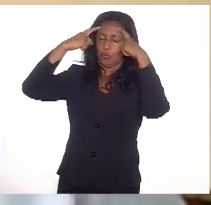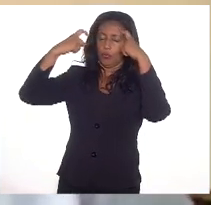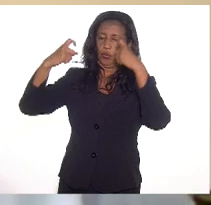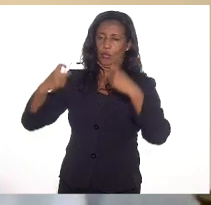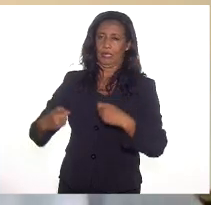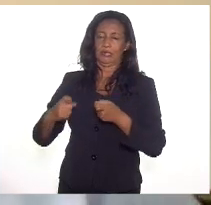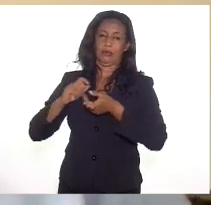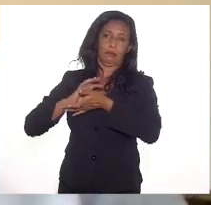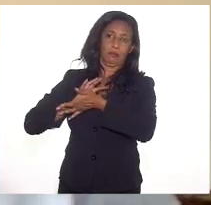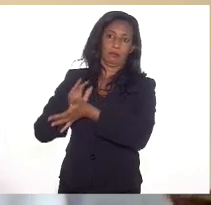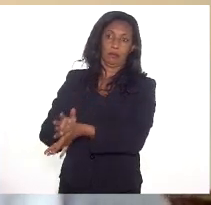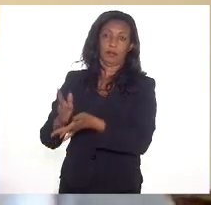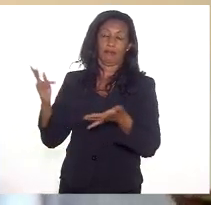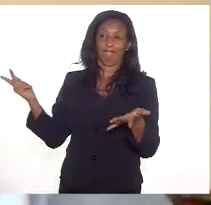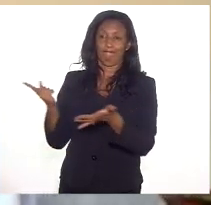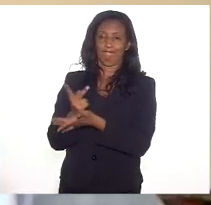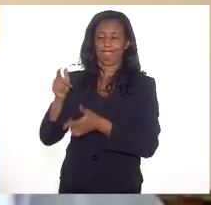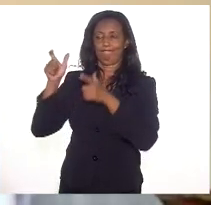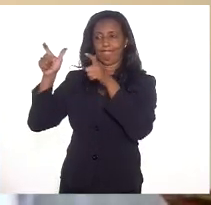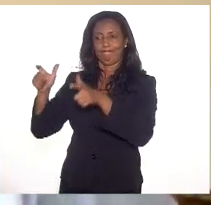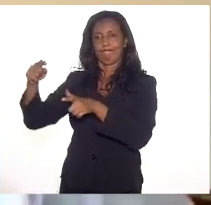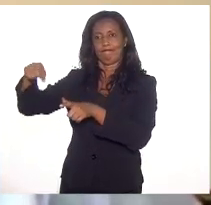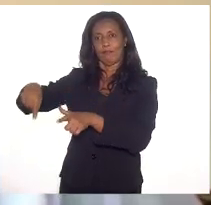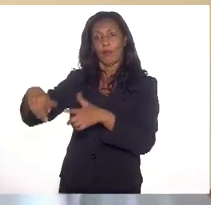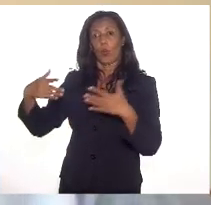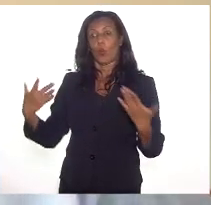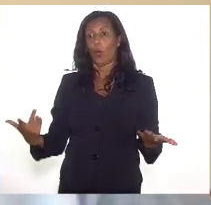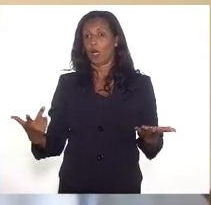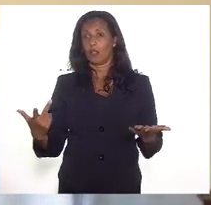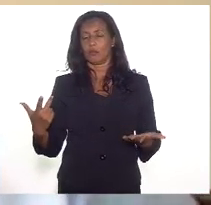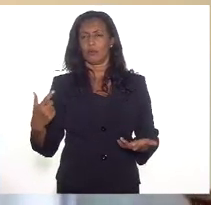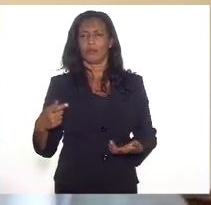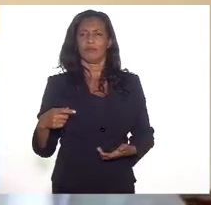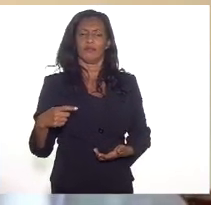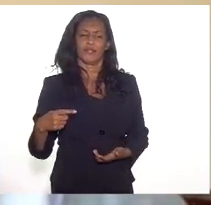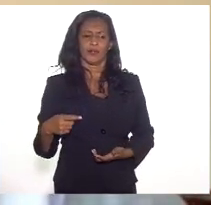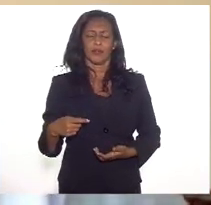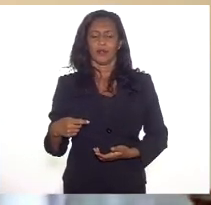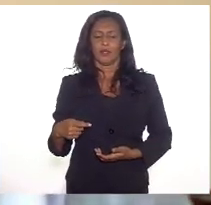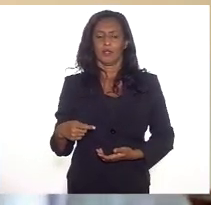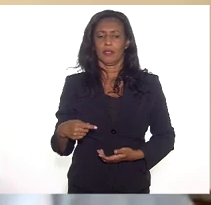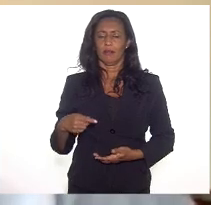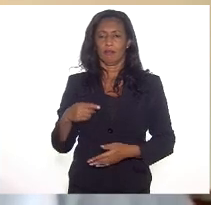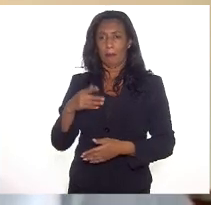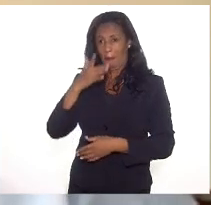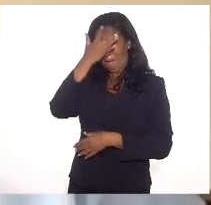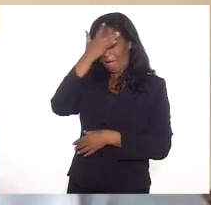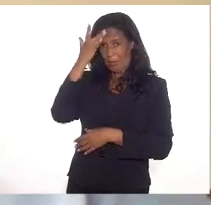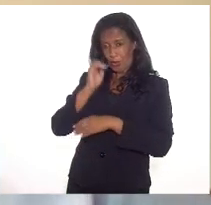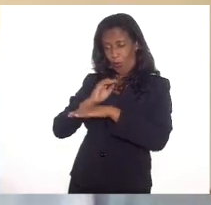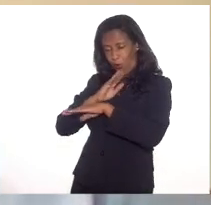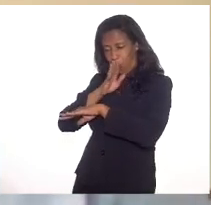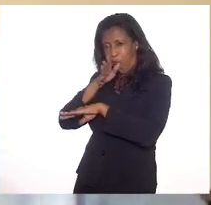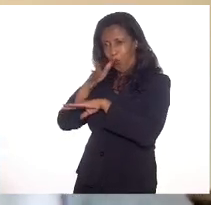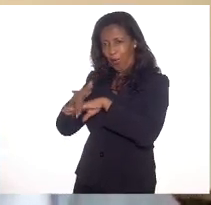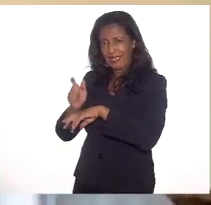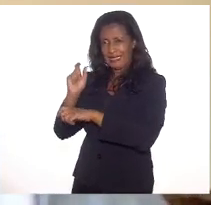e de racismo religioso, quando, naquela ocasião, um terreiro havia sido invadido,